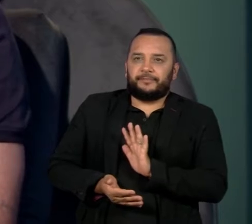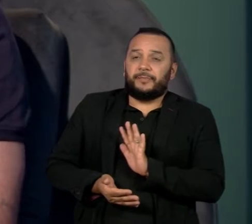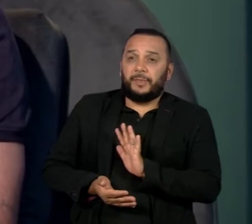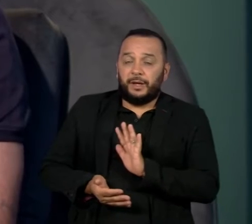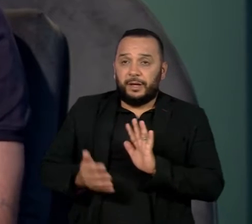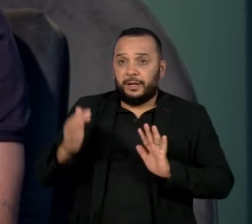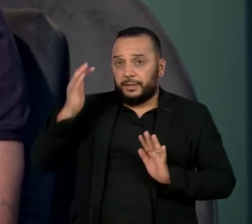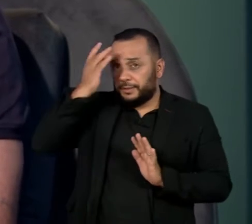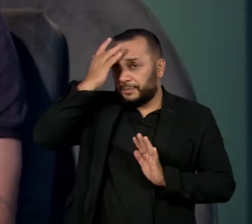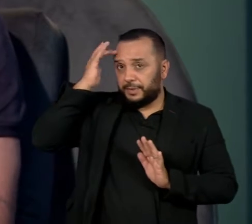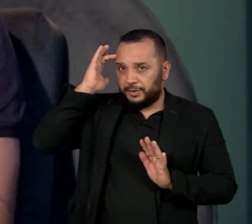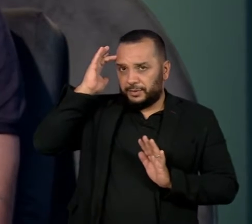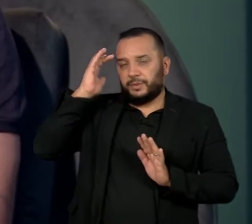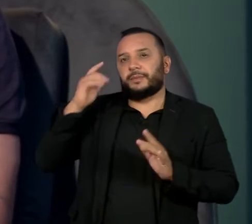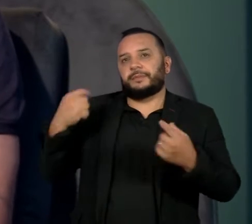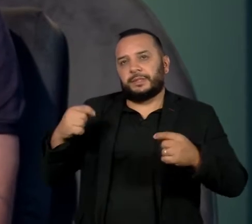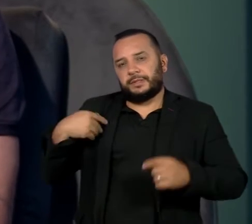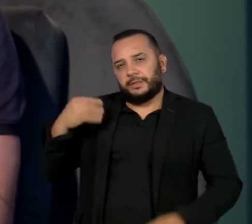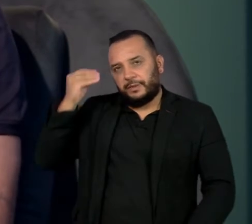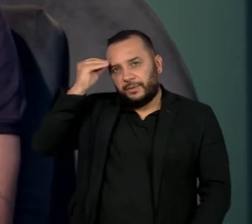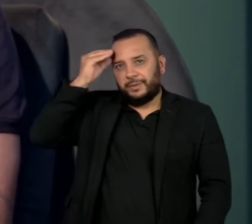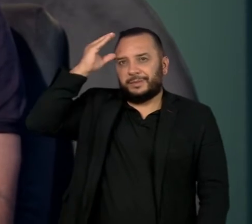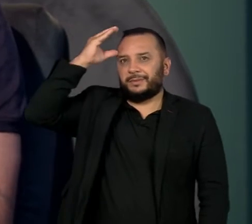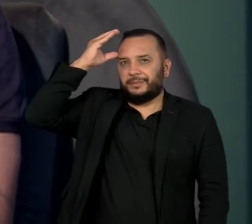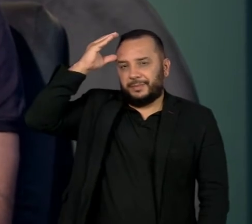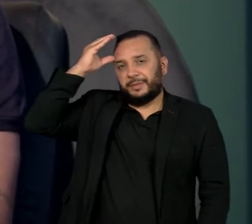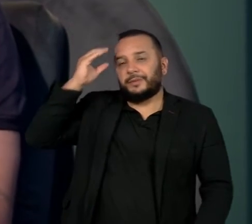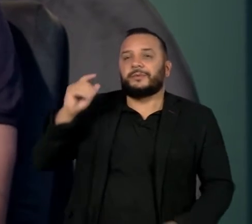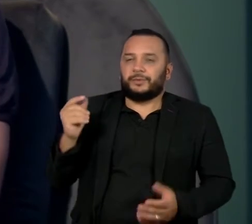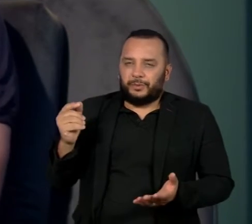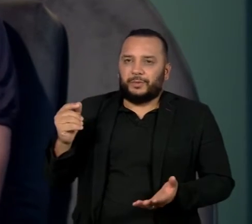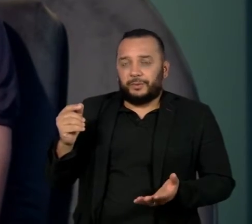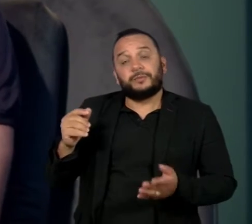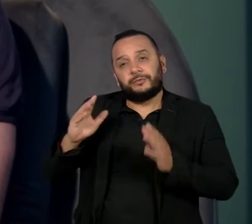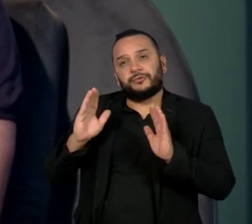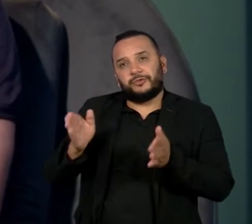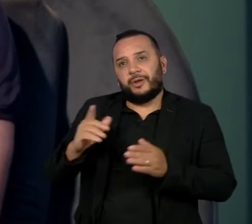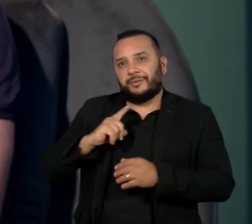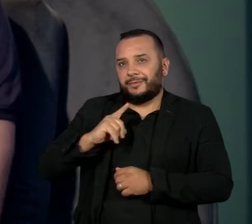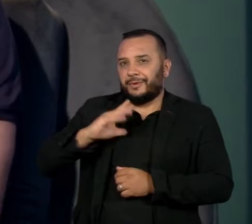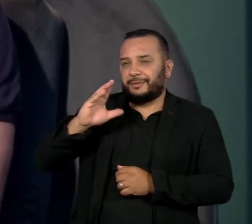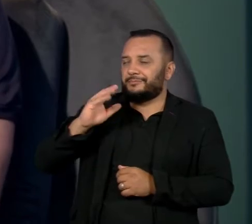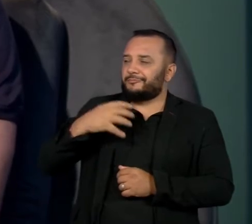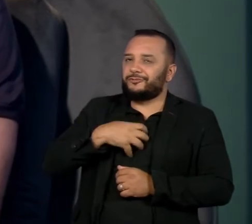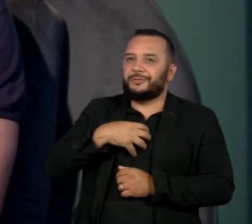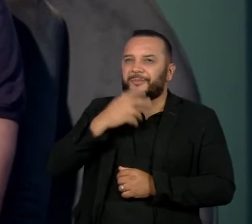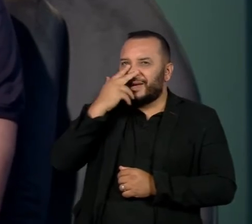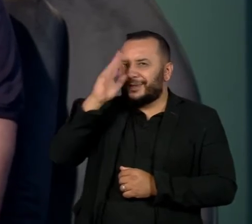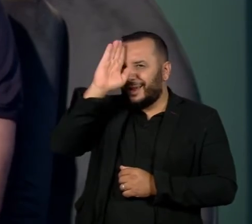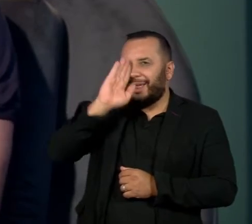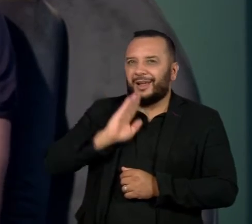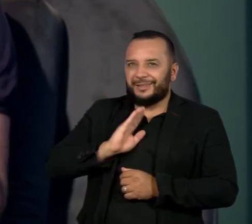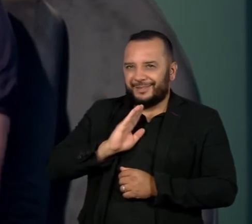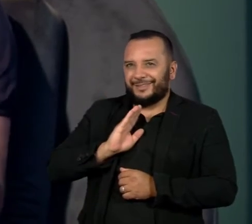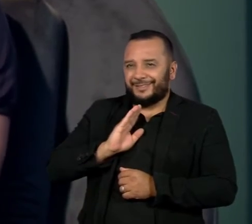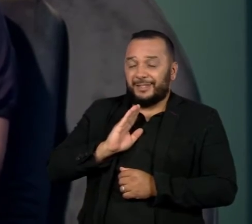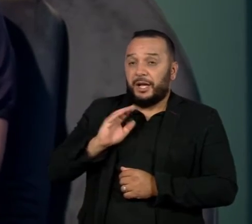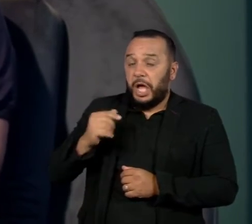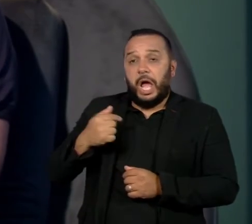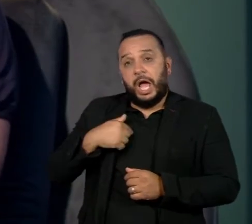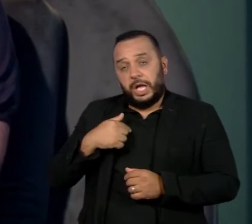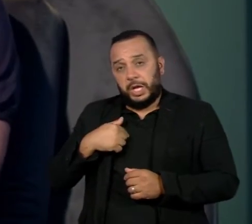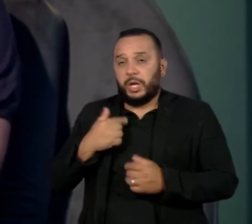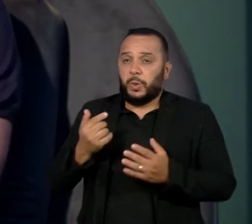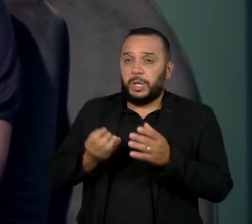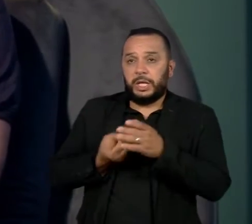pessoas precisam buscar esse conhecimento através do que já está disponível de forma gratuita. Porque existe aquele imaginário de, preciso virar um criador